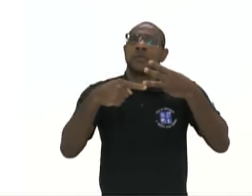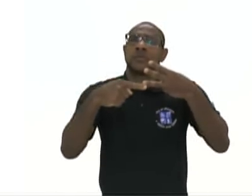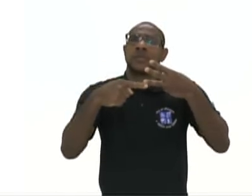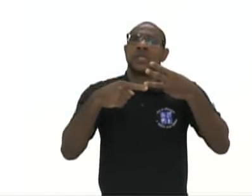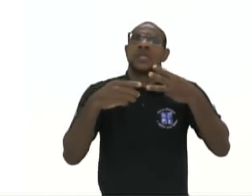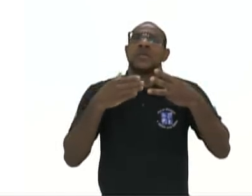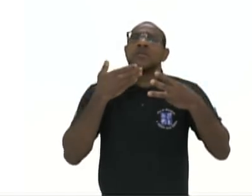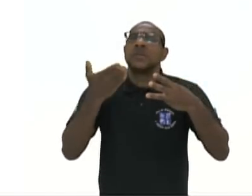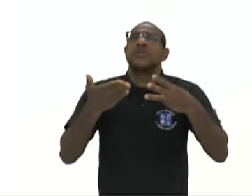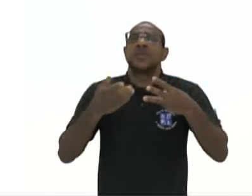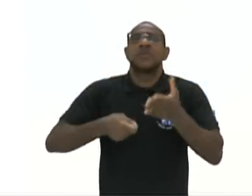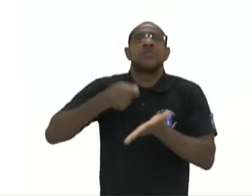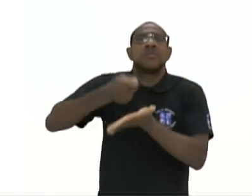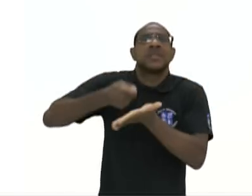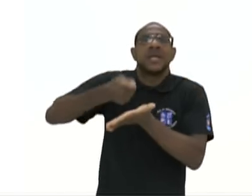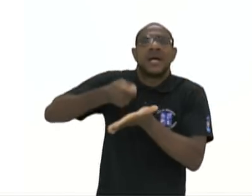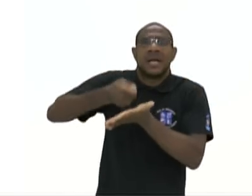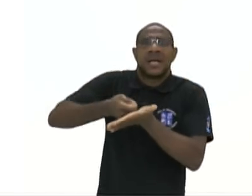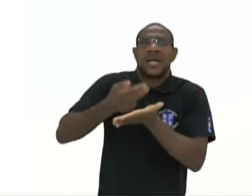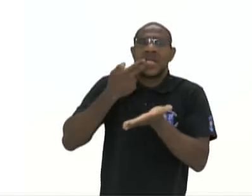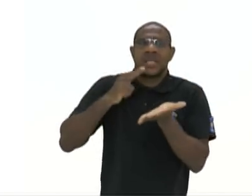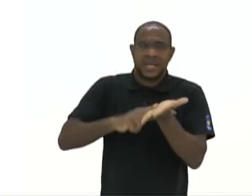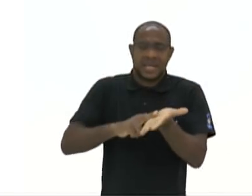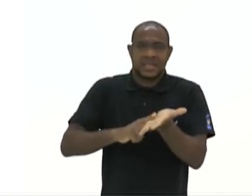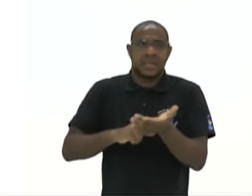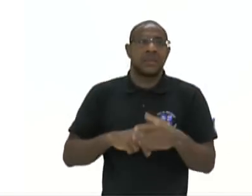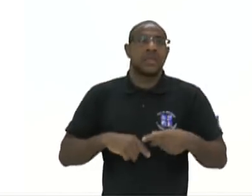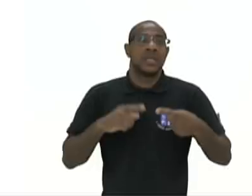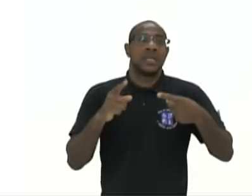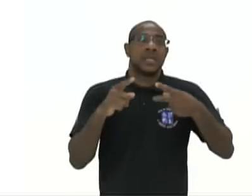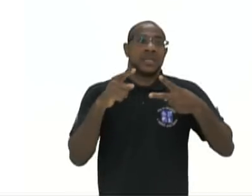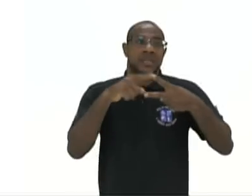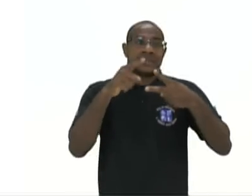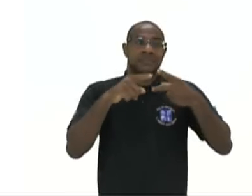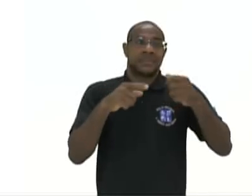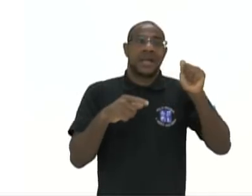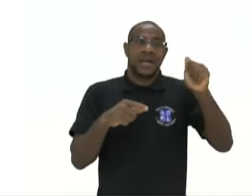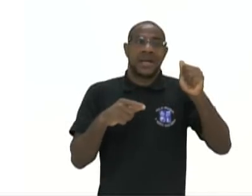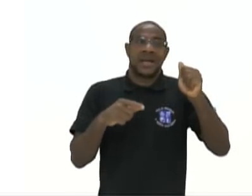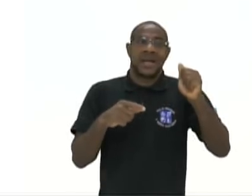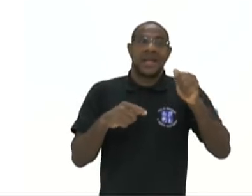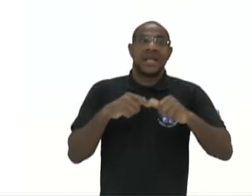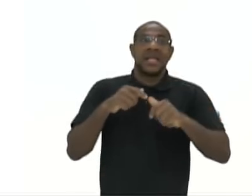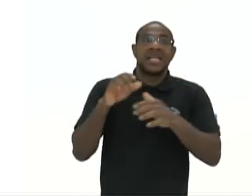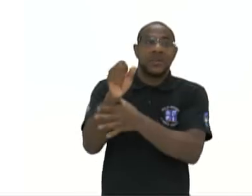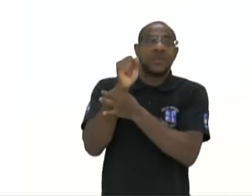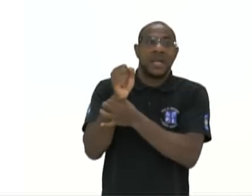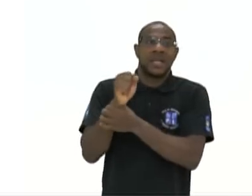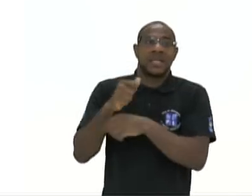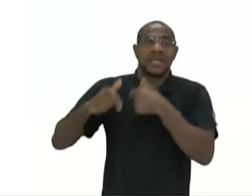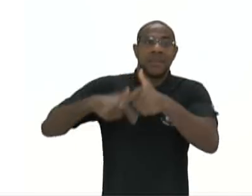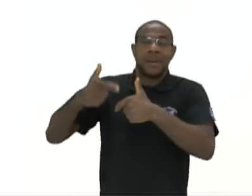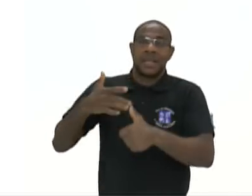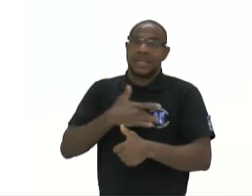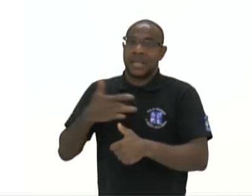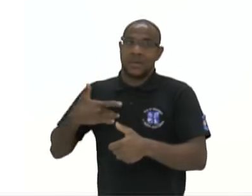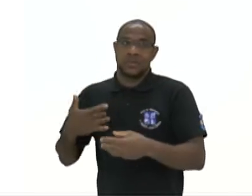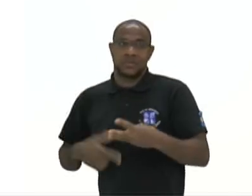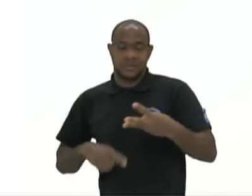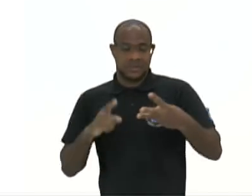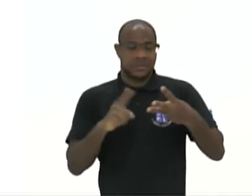A, segurança, obra e saúde. Letra B, segurança, educação e